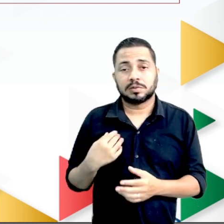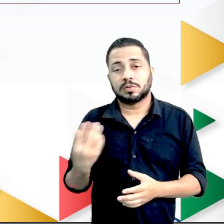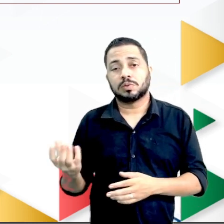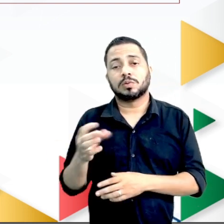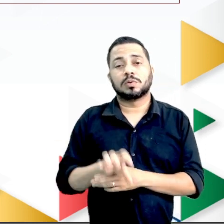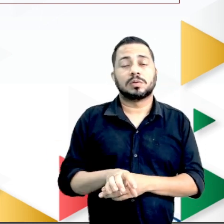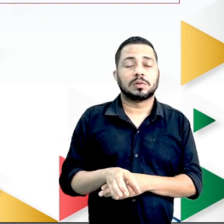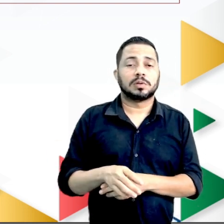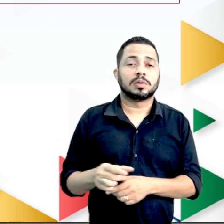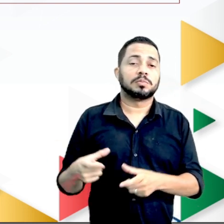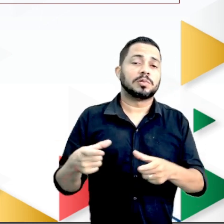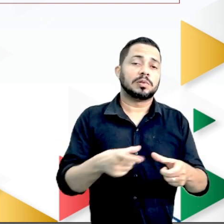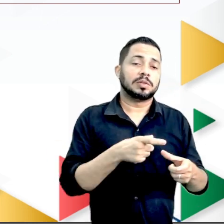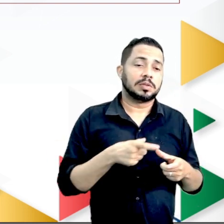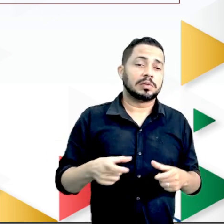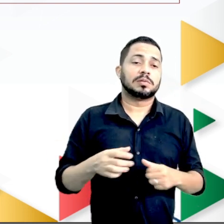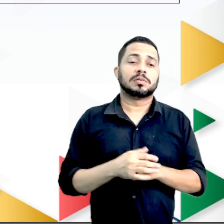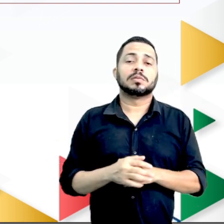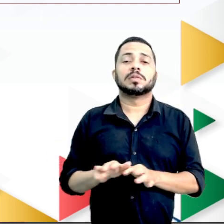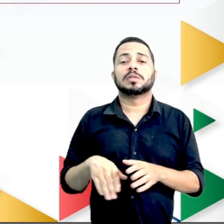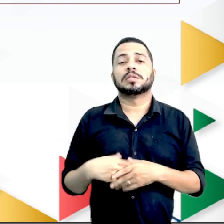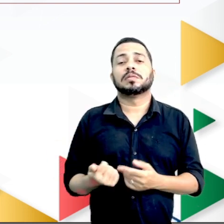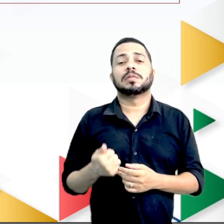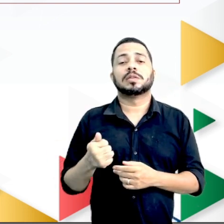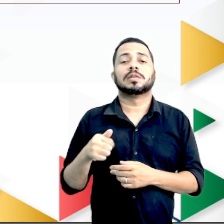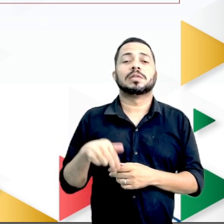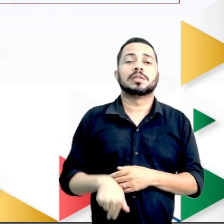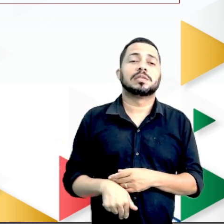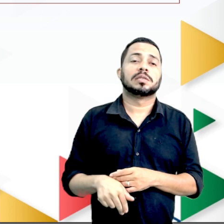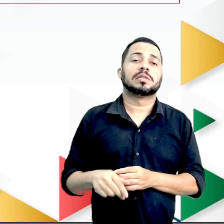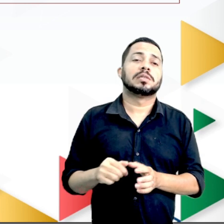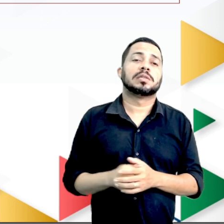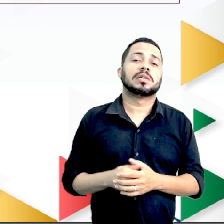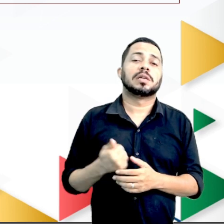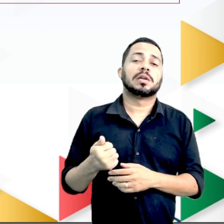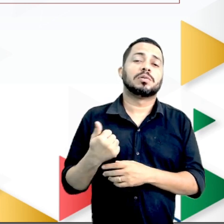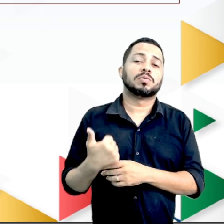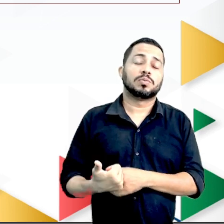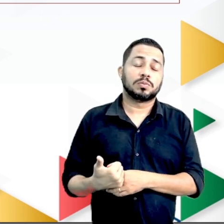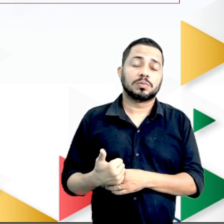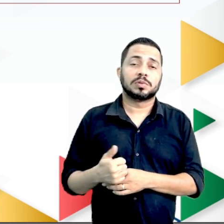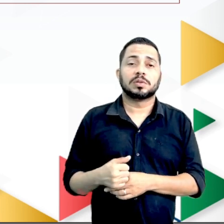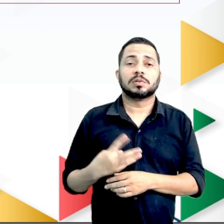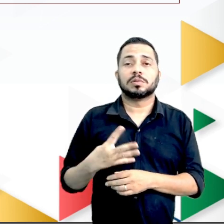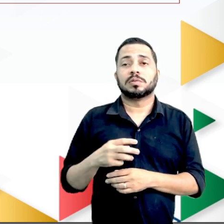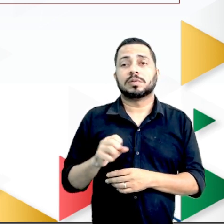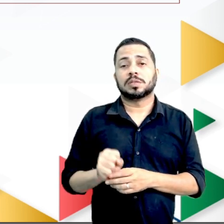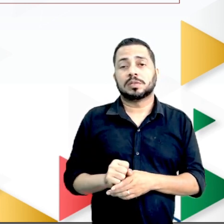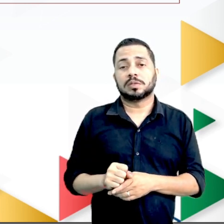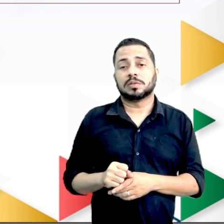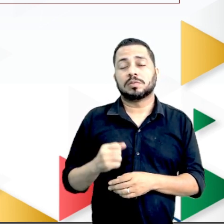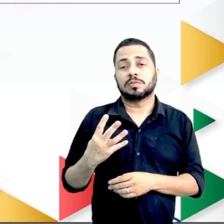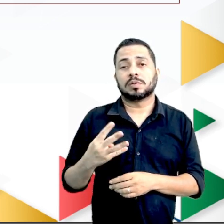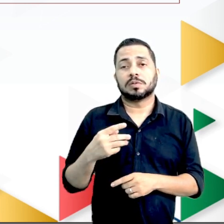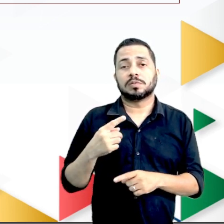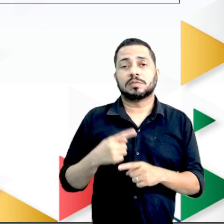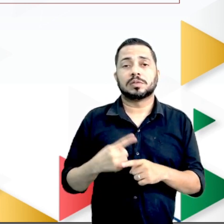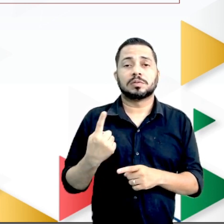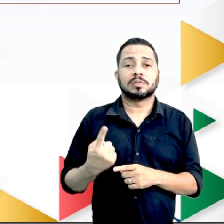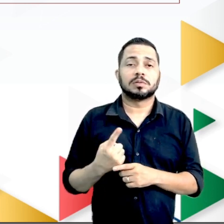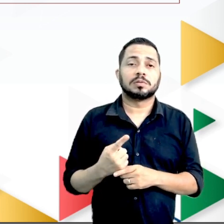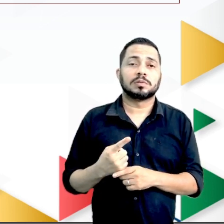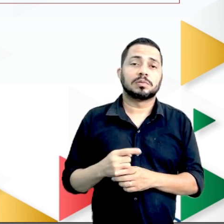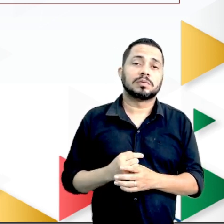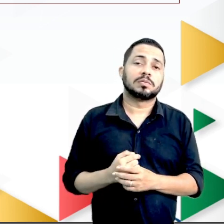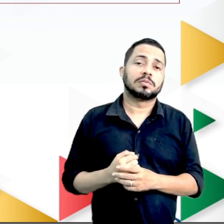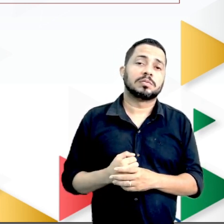coloco a posição dele, tá bom? Então, AN vai ser A1 agora, e 4N vai ser 4 vezes 1. 4 menos 3